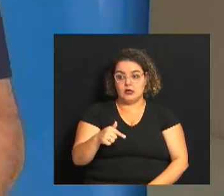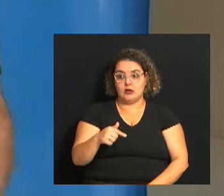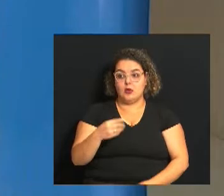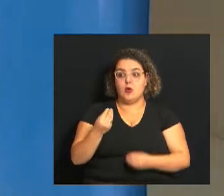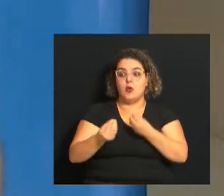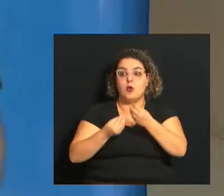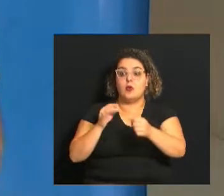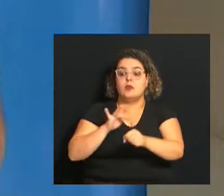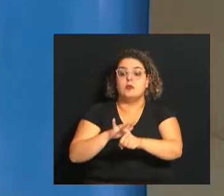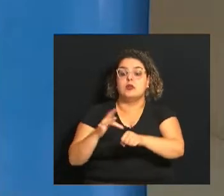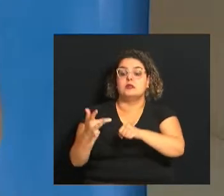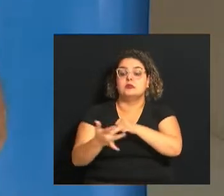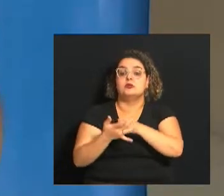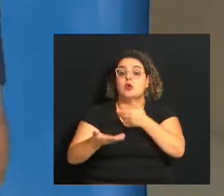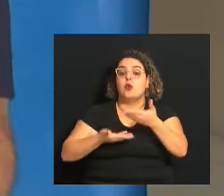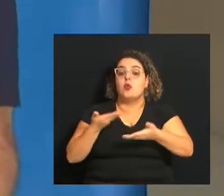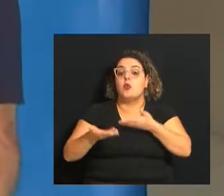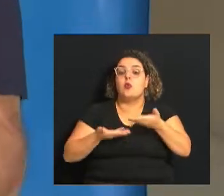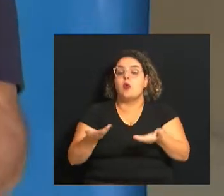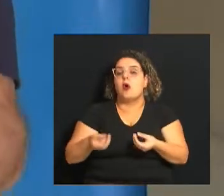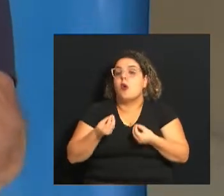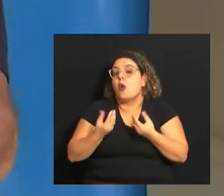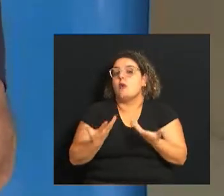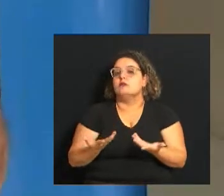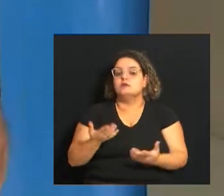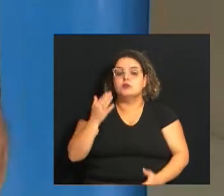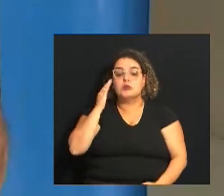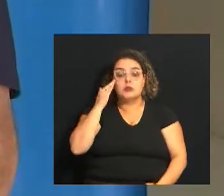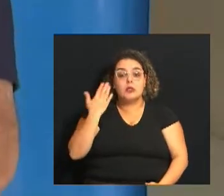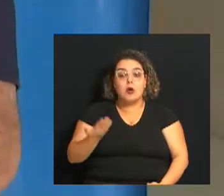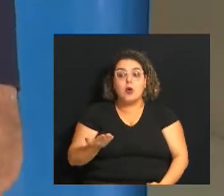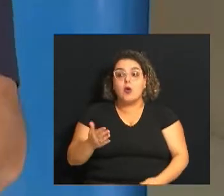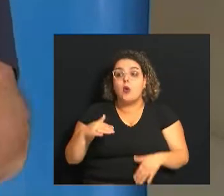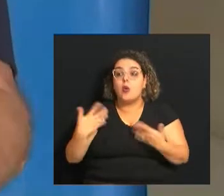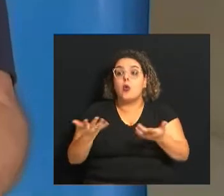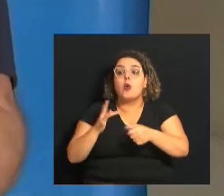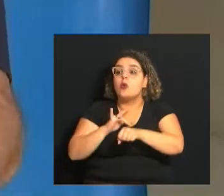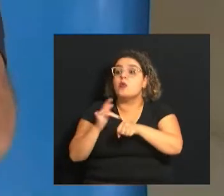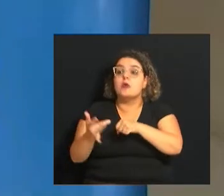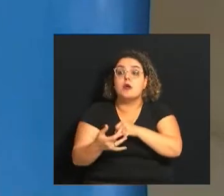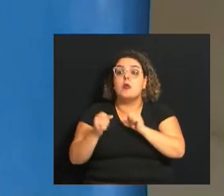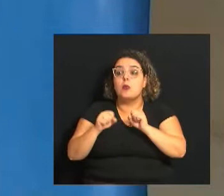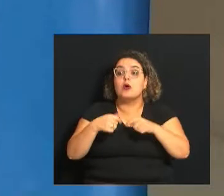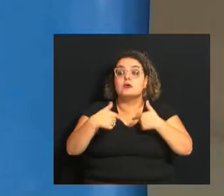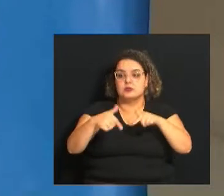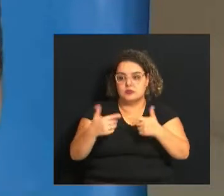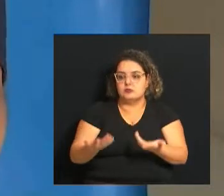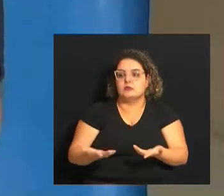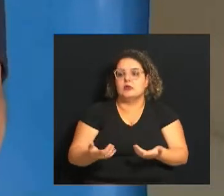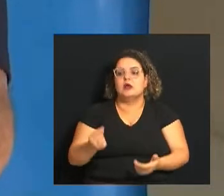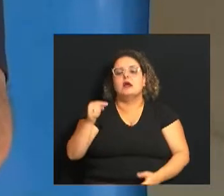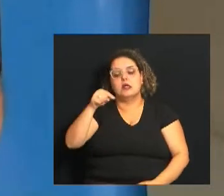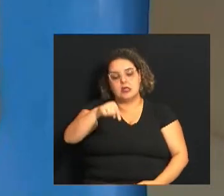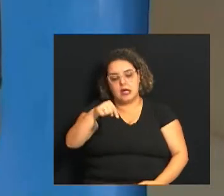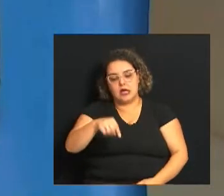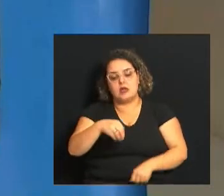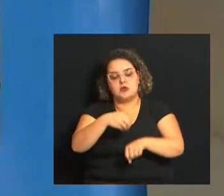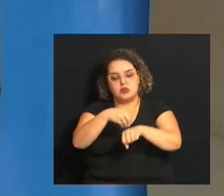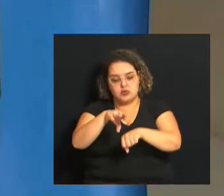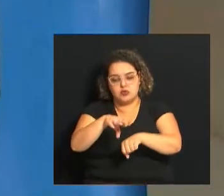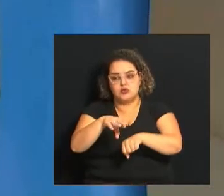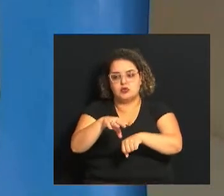Né? Muitas vezes as pessoas não têm um entendimento qual rede social que eu possa estar trabalhando. E aqui a gente vai dar as dicas das